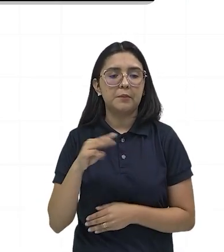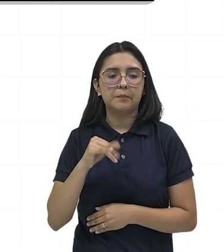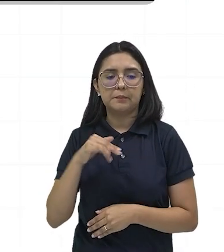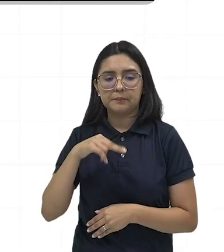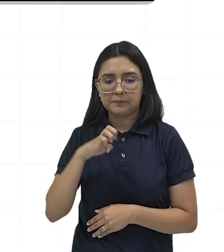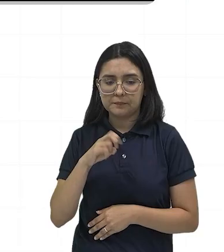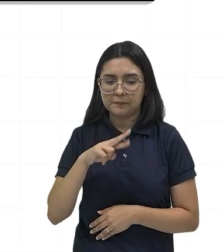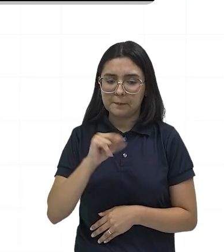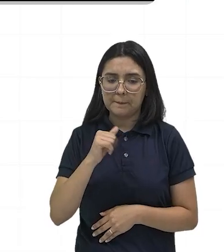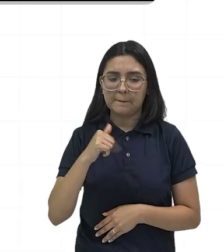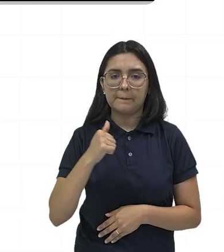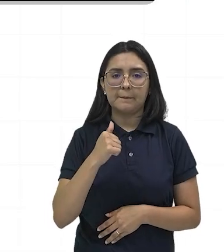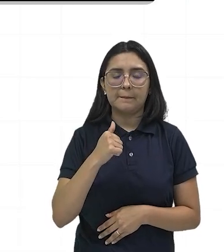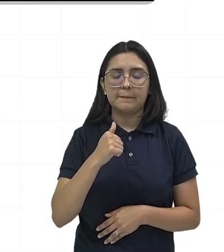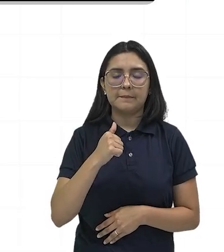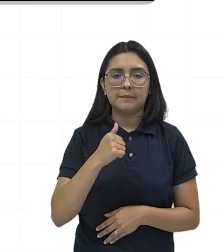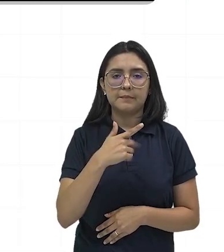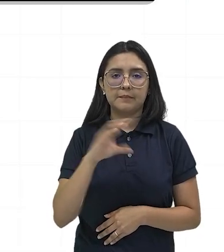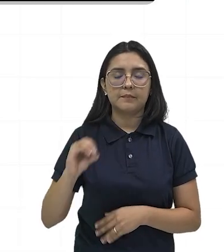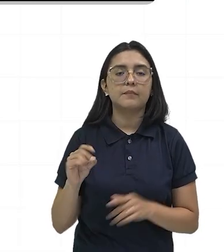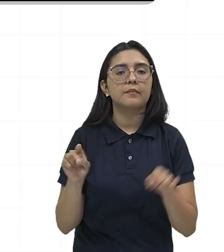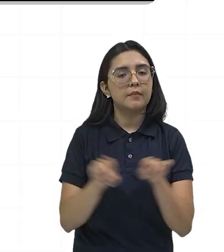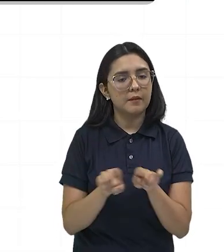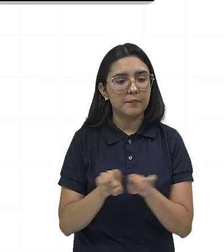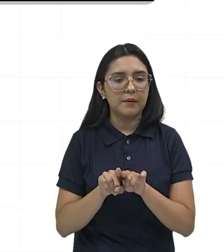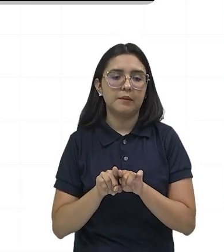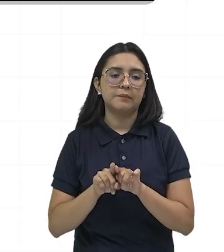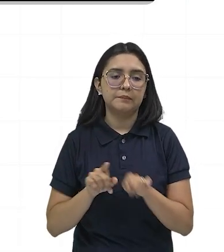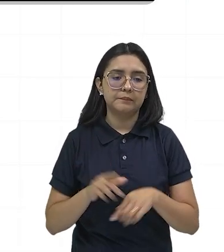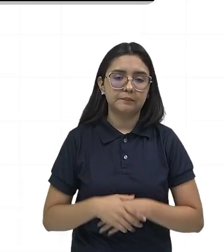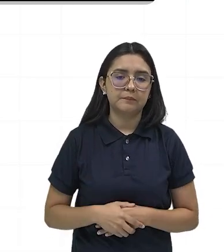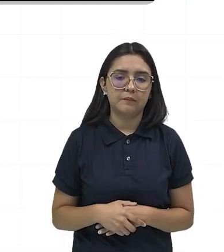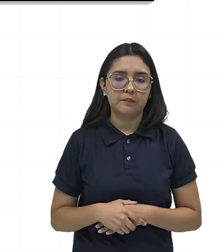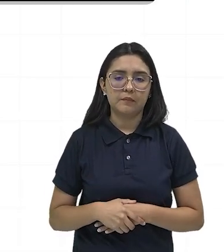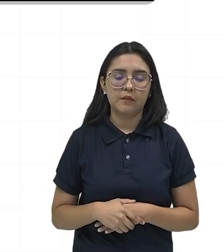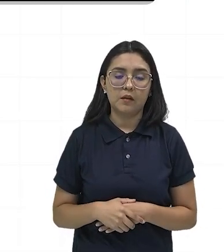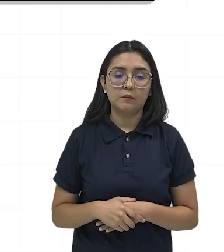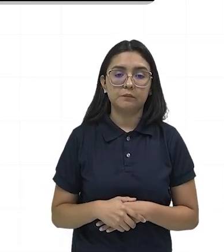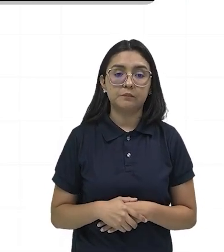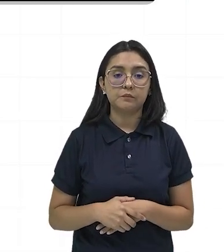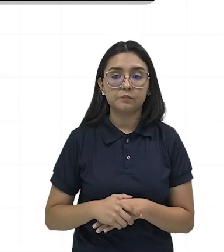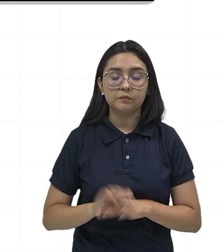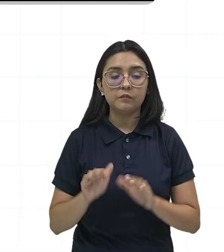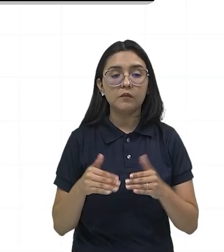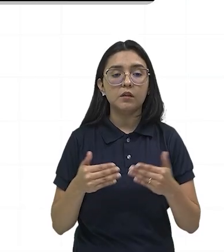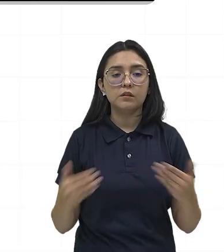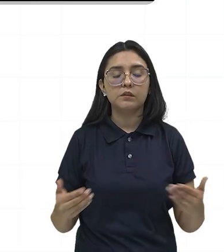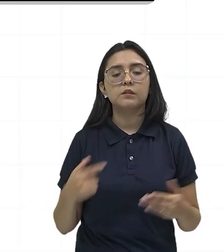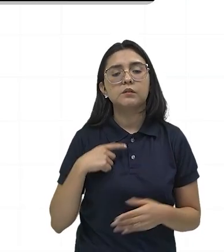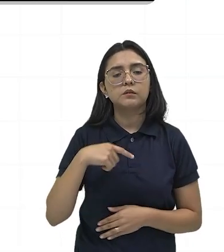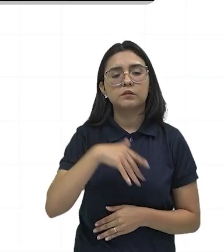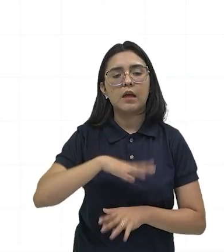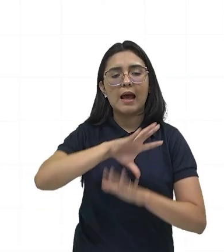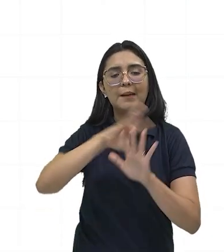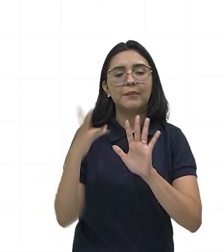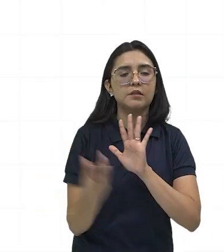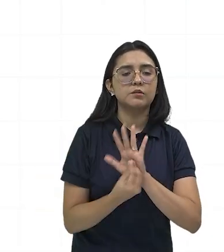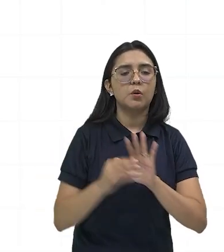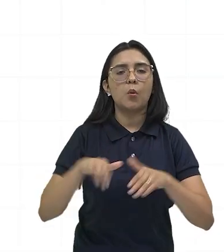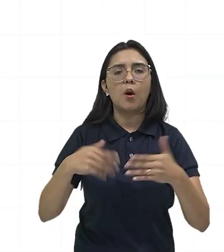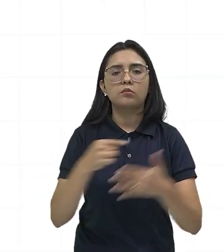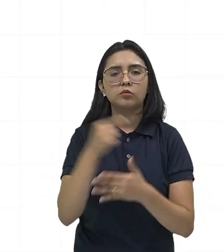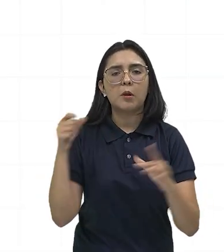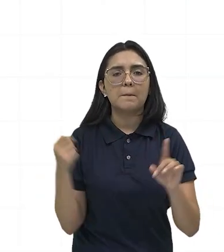como também causa do desmatamento. E na Amazônia, quais são os